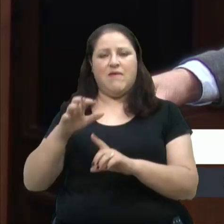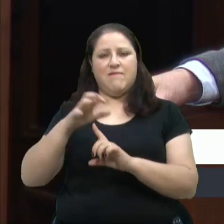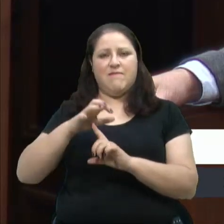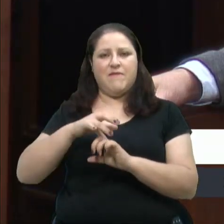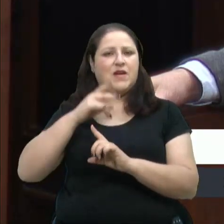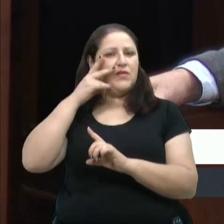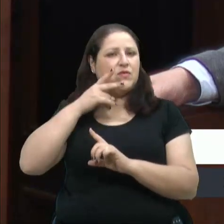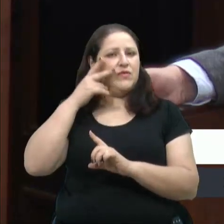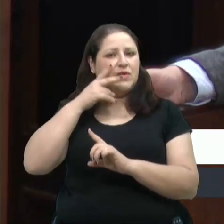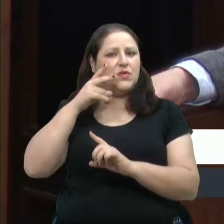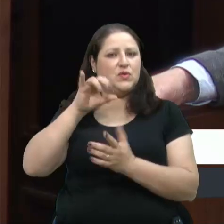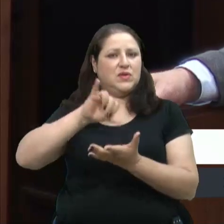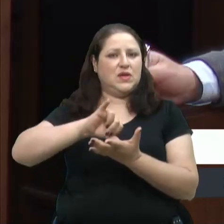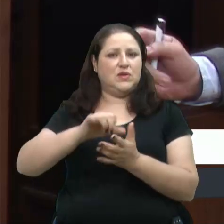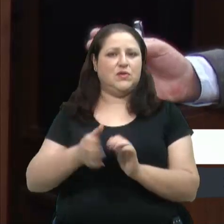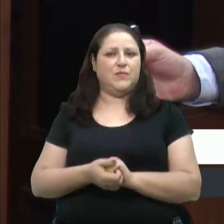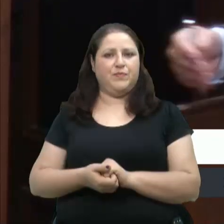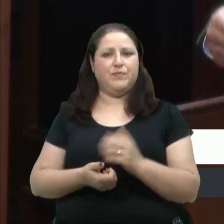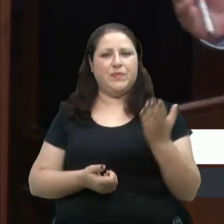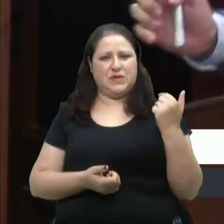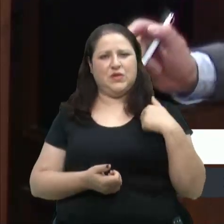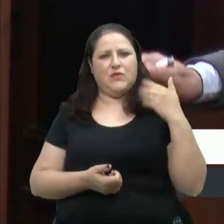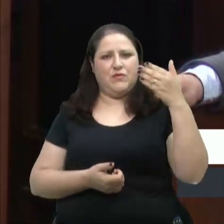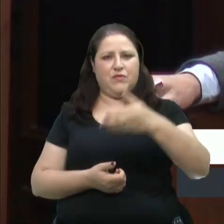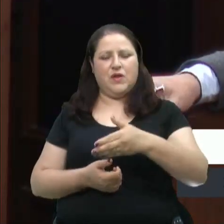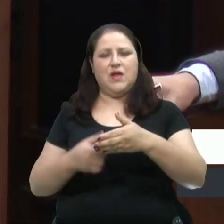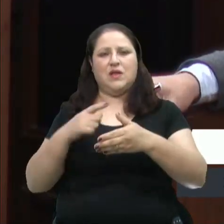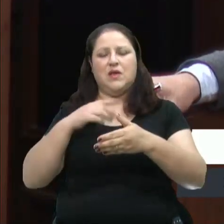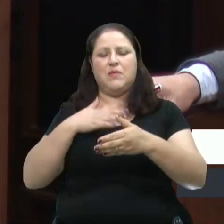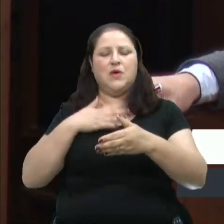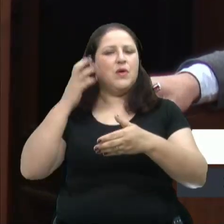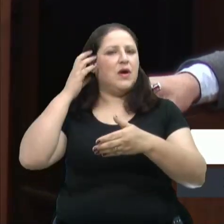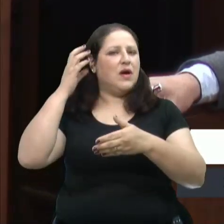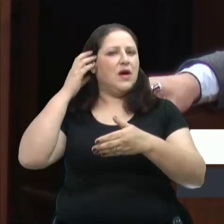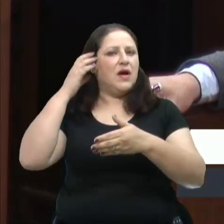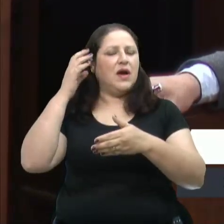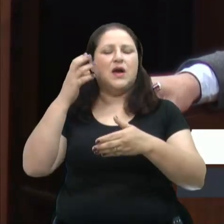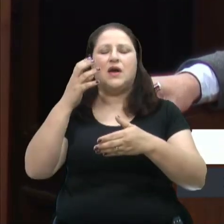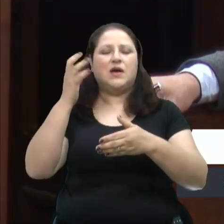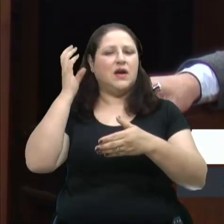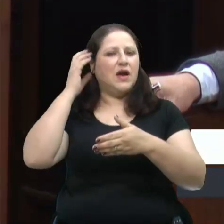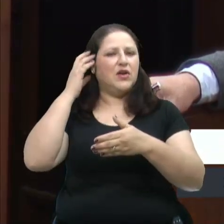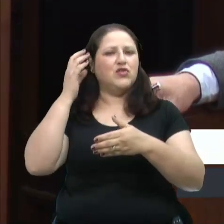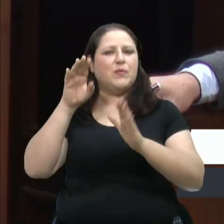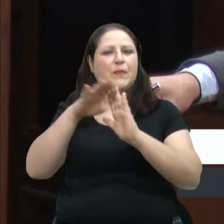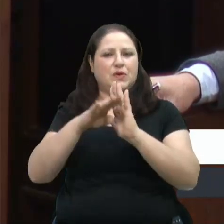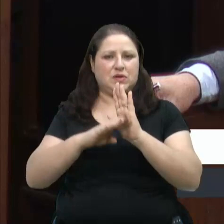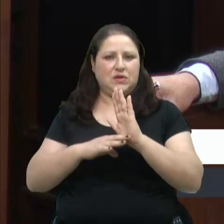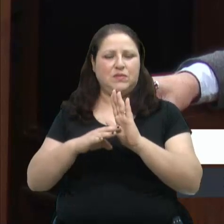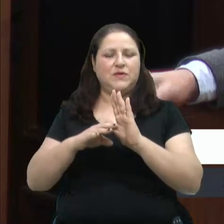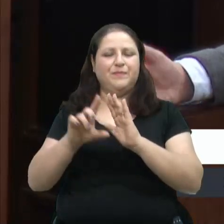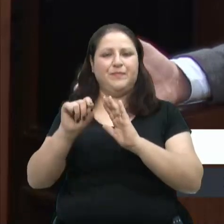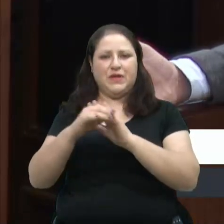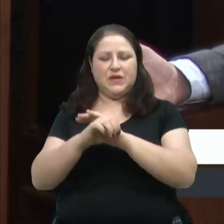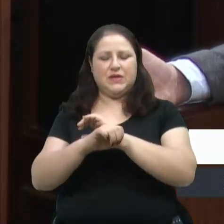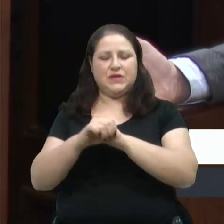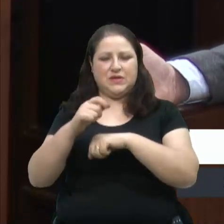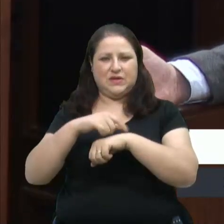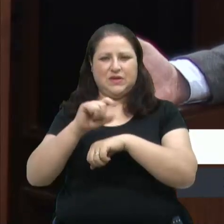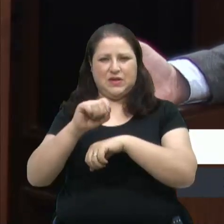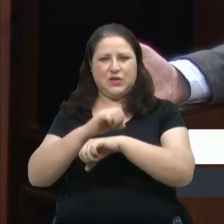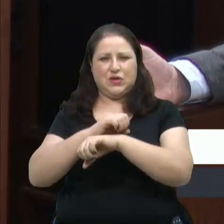da cidade eu estive ali depois tem um programa de rádio no domingo pela manhã na Rádio Caxias 10 horas estive ali um evento